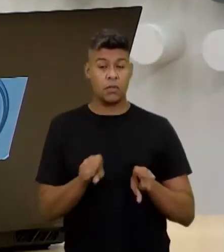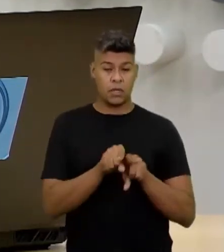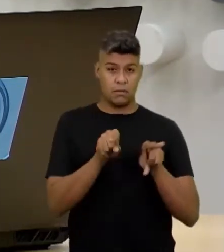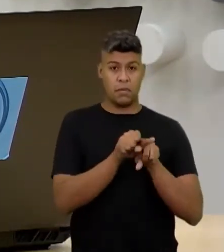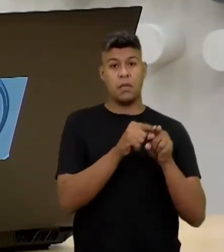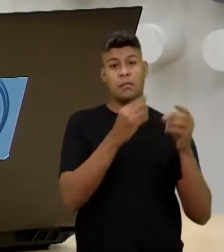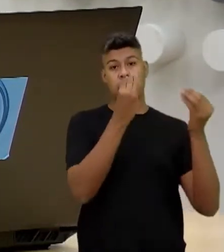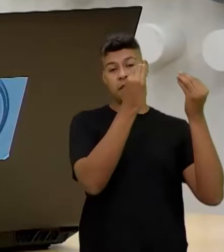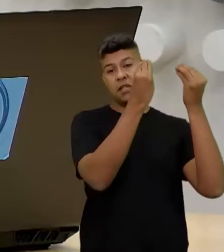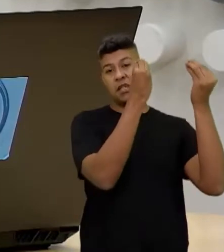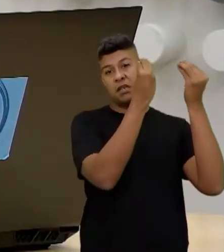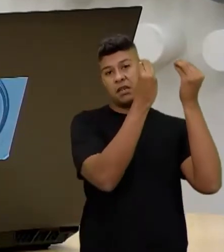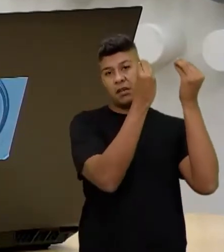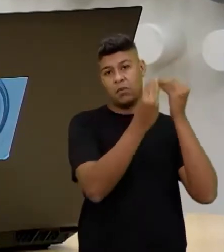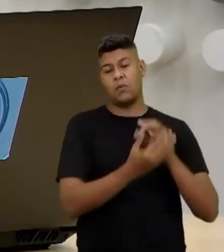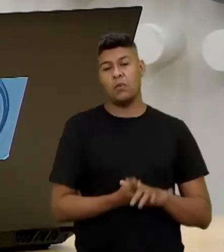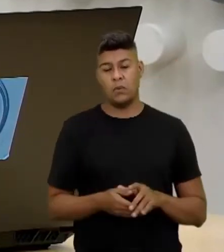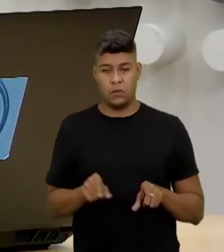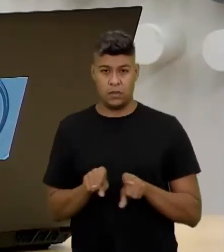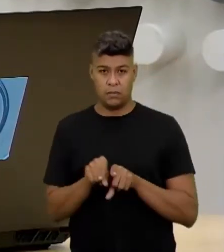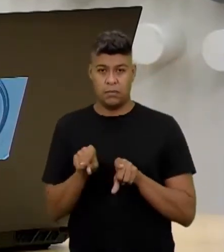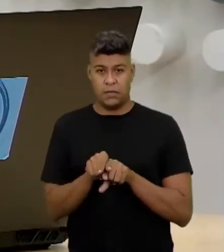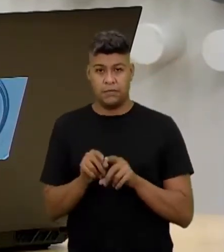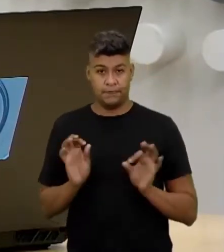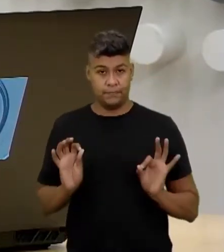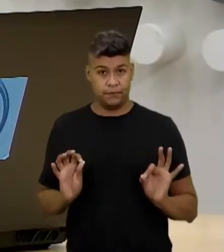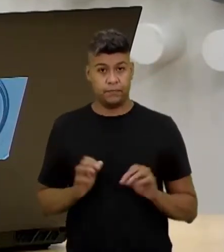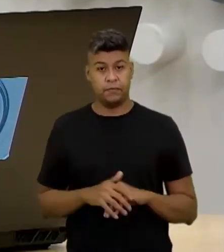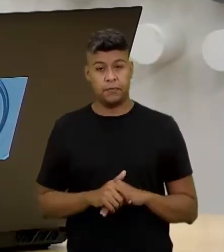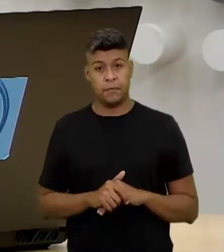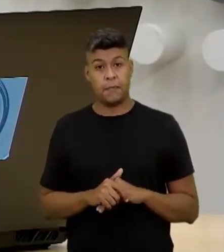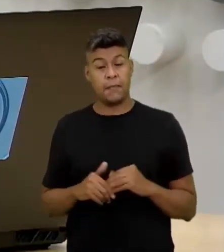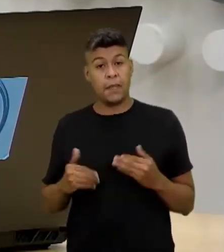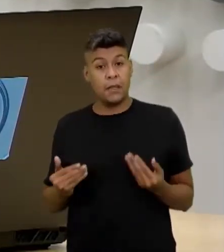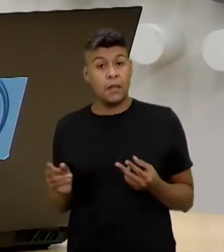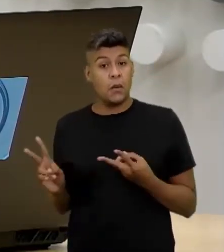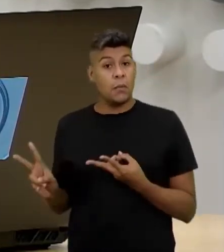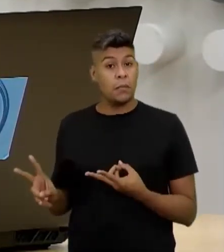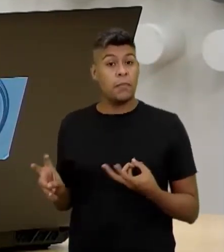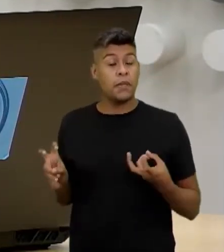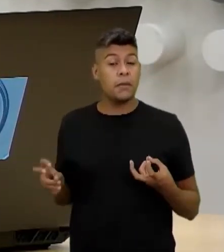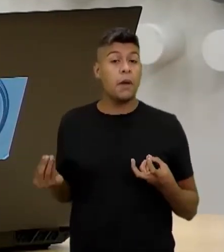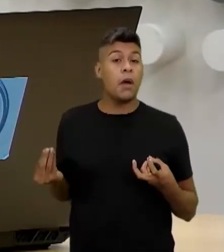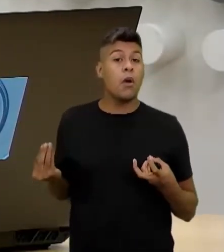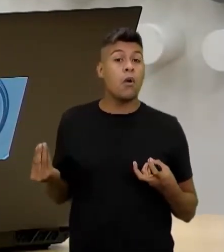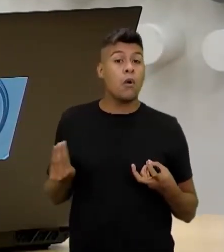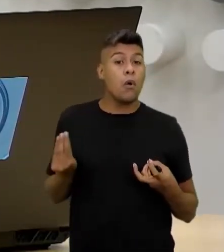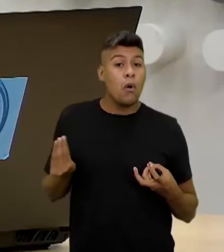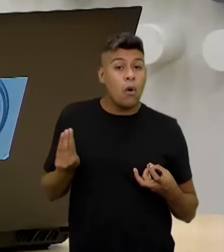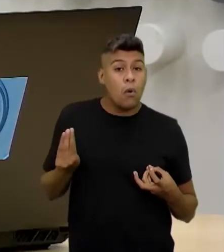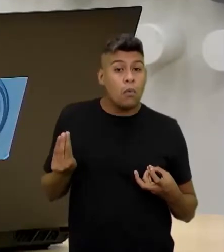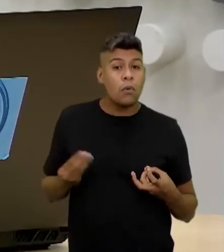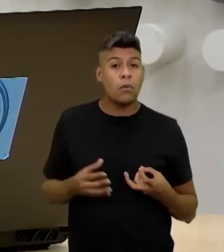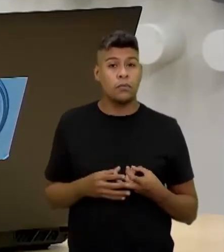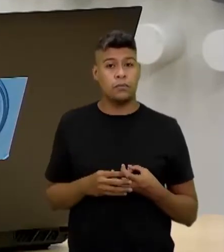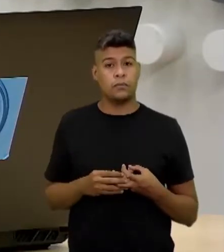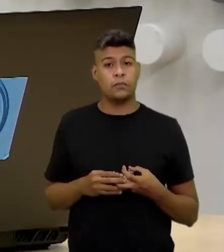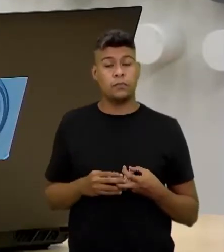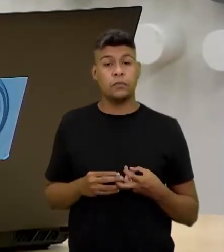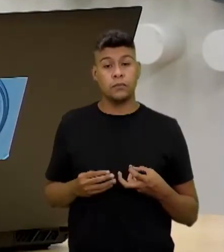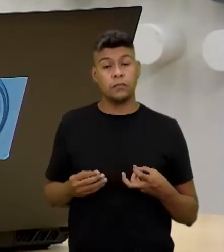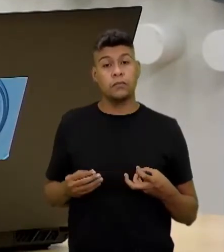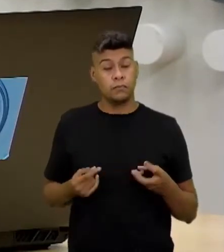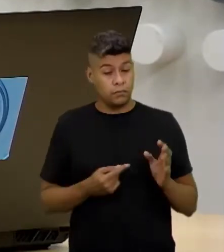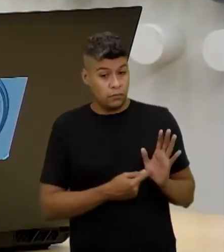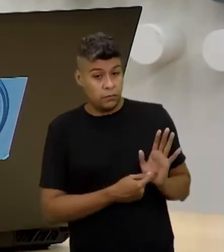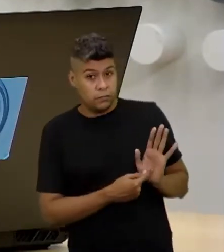psicológico psíquico também né Então percebam como que o o